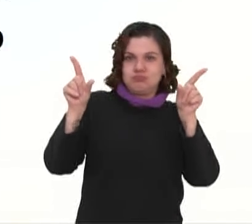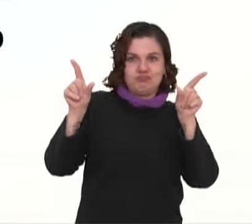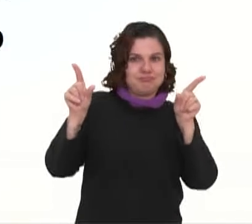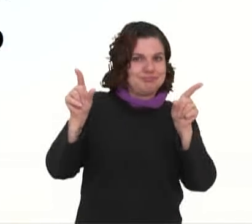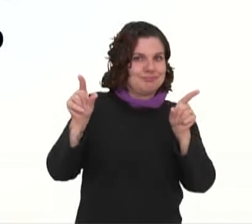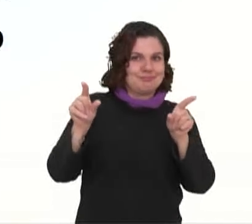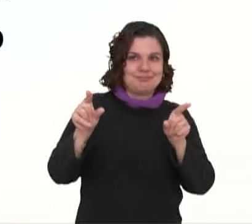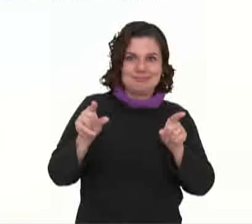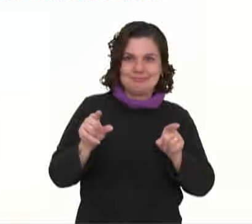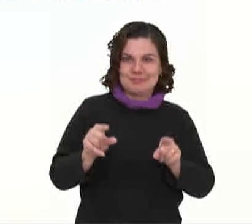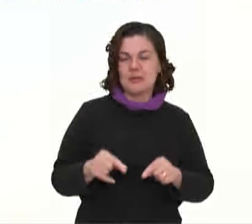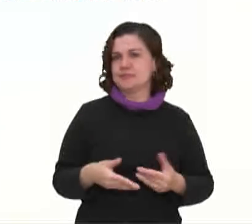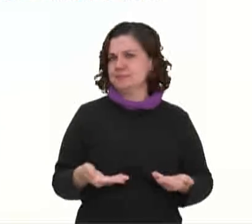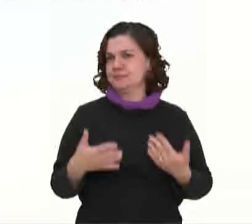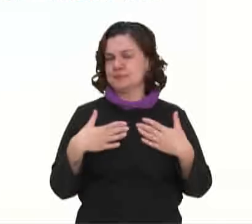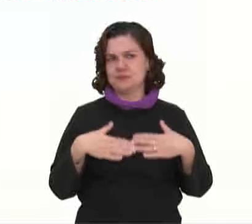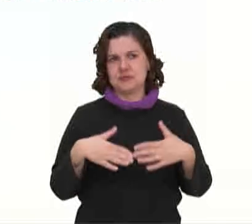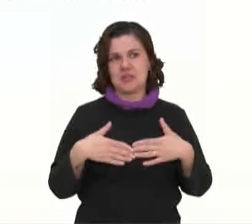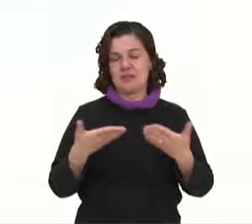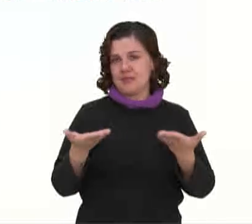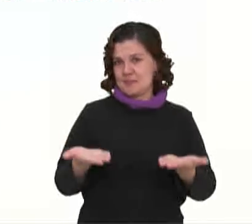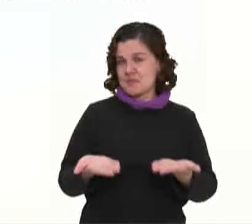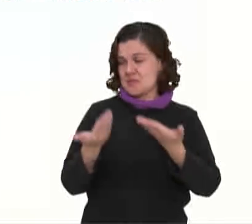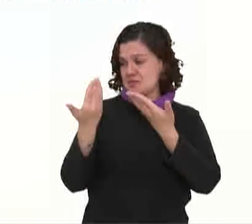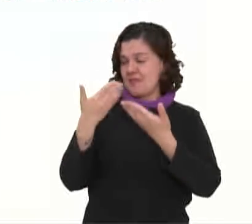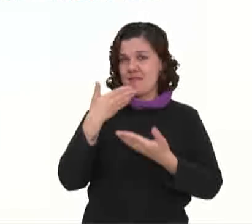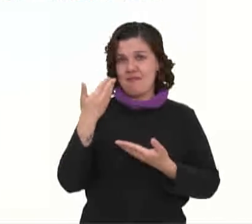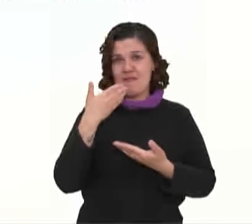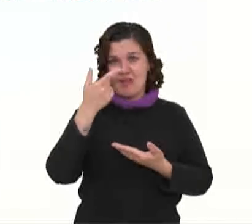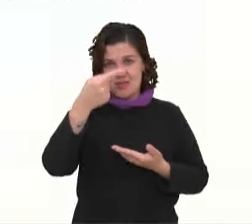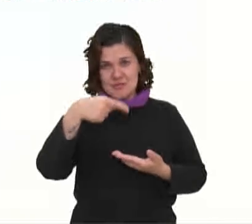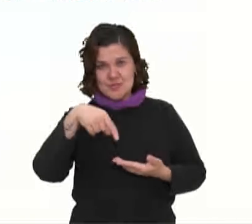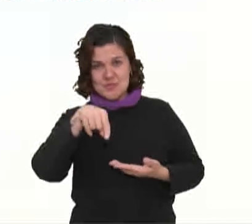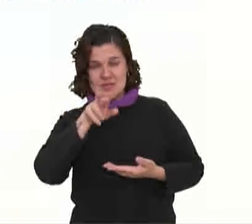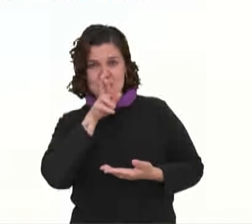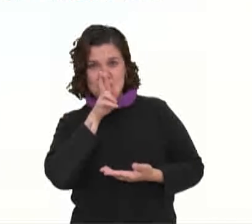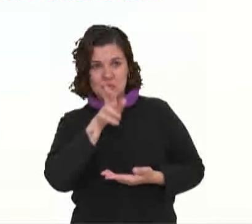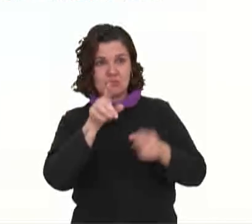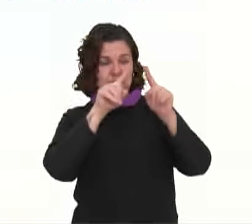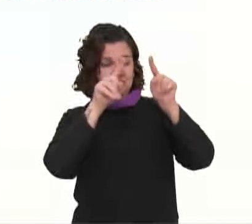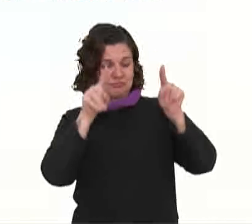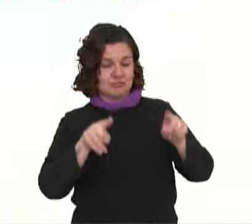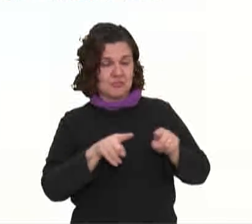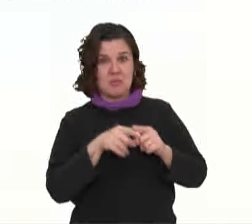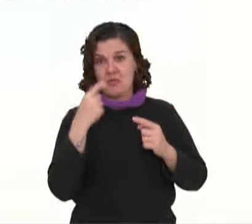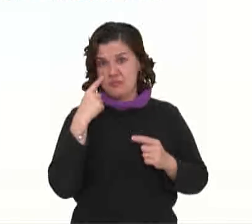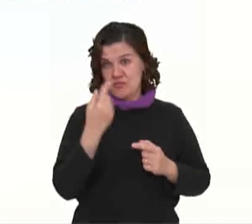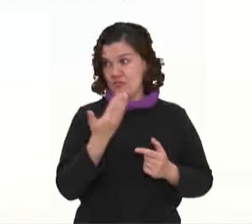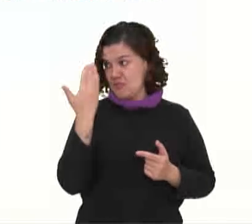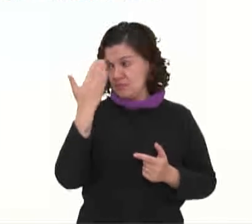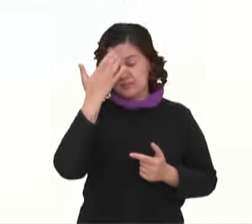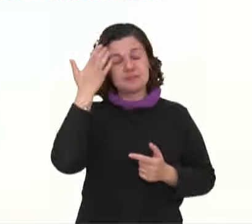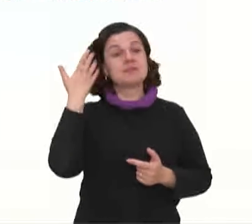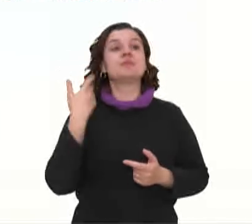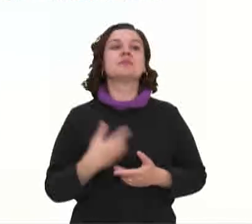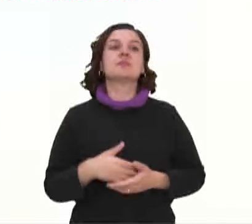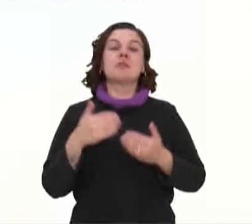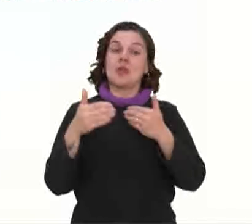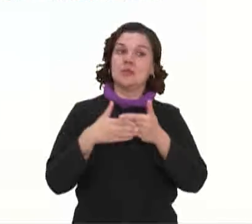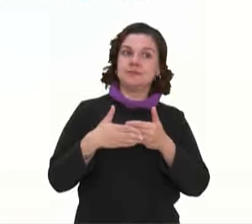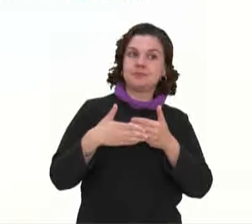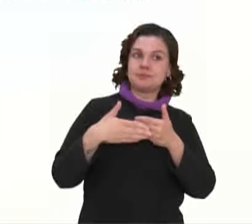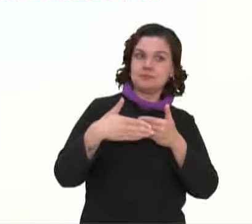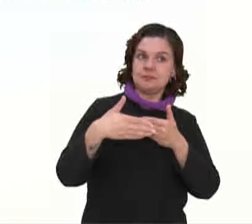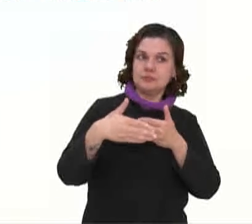despenca. Informações bem tranquilas, bem simples para você. Olhou a tabela, você viu isso aí. A partir